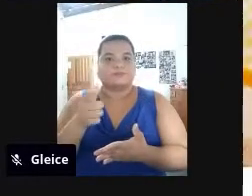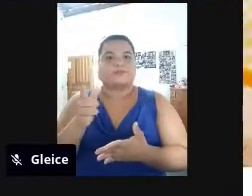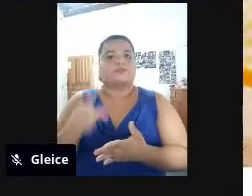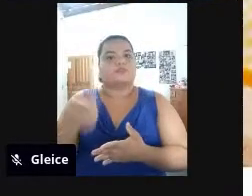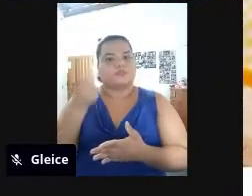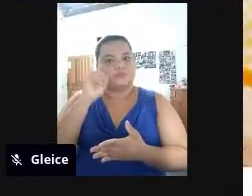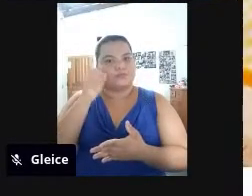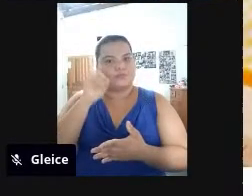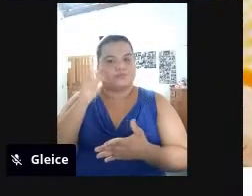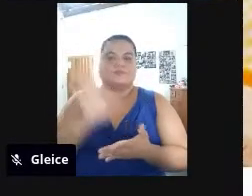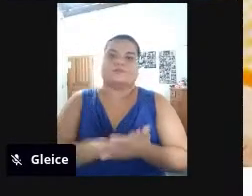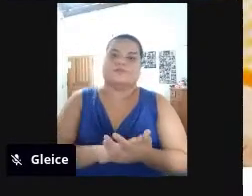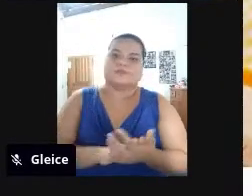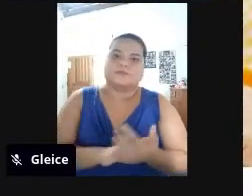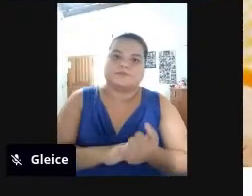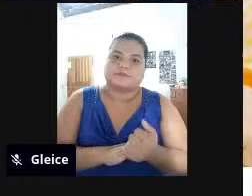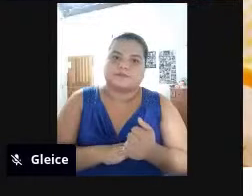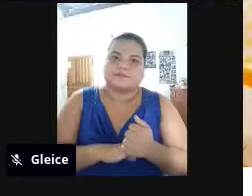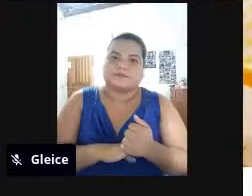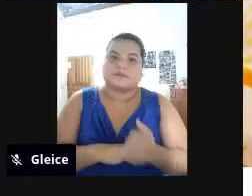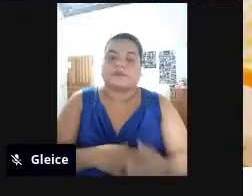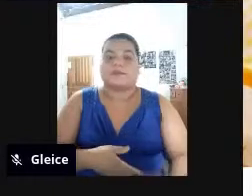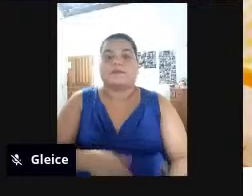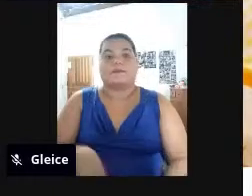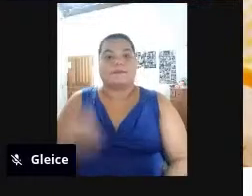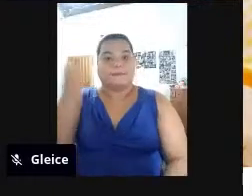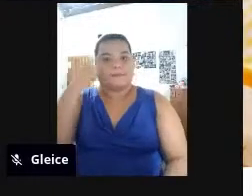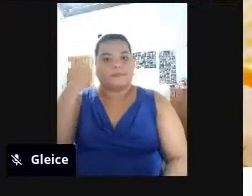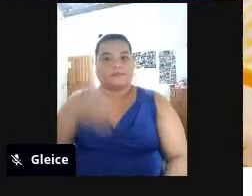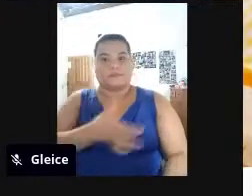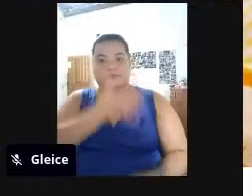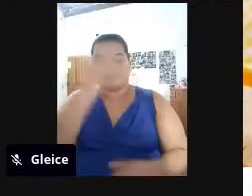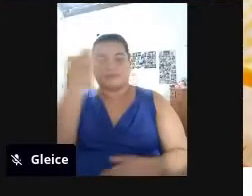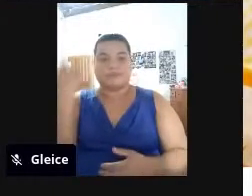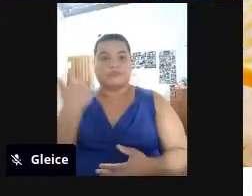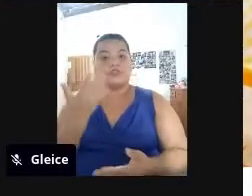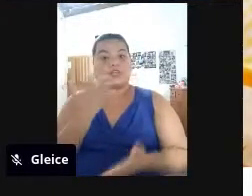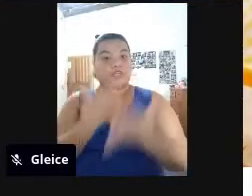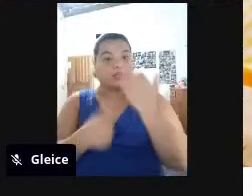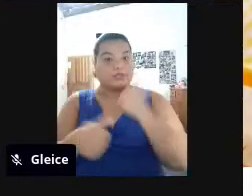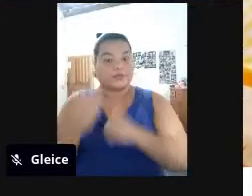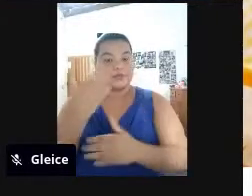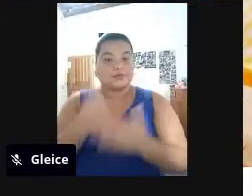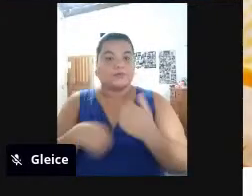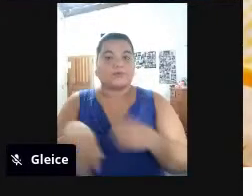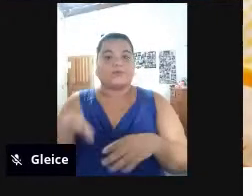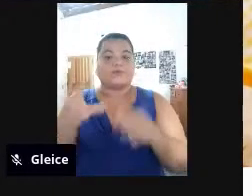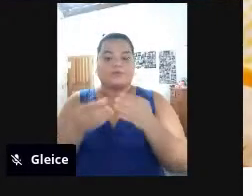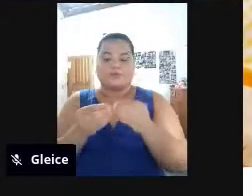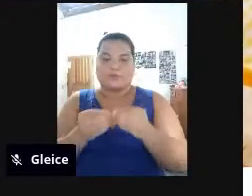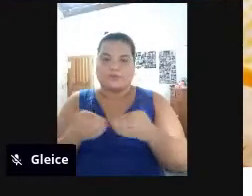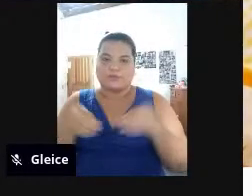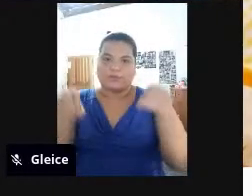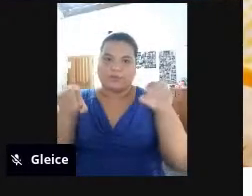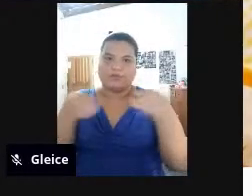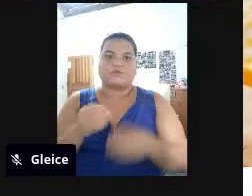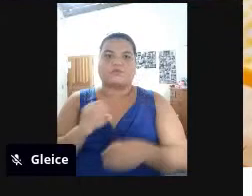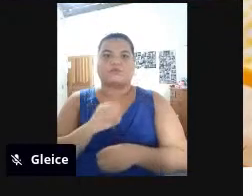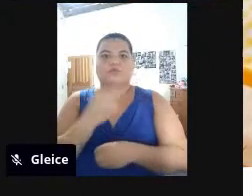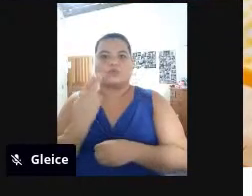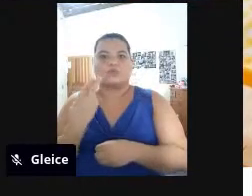refeição. Pensando em ovo-lacto vegetarianos, é muito tranquilo a gente atingir isso. Então,